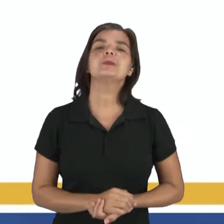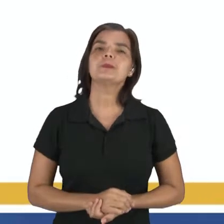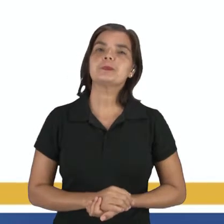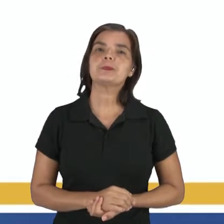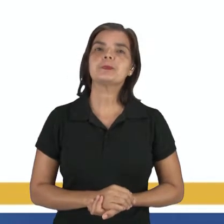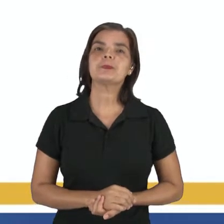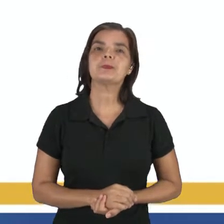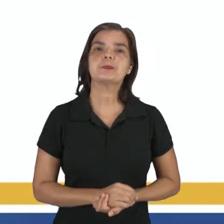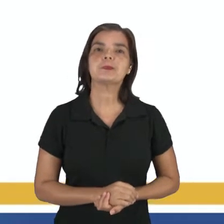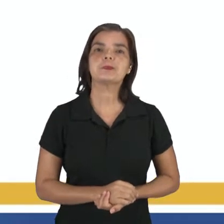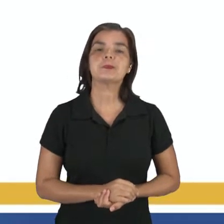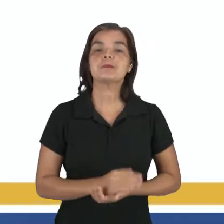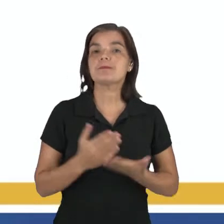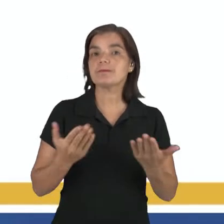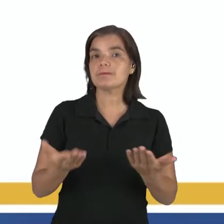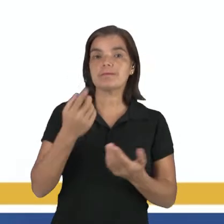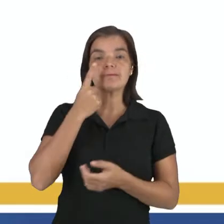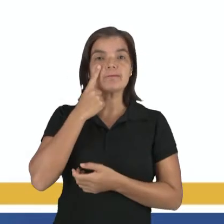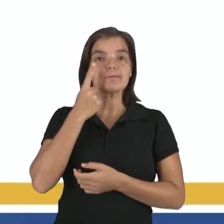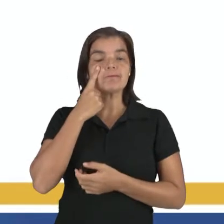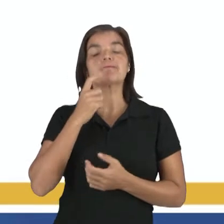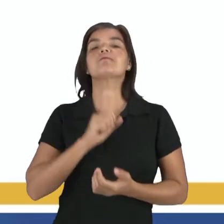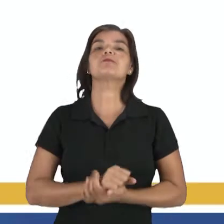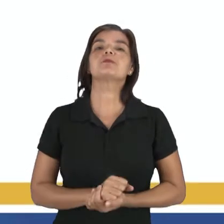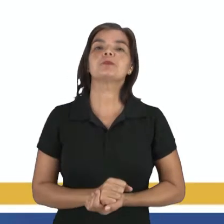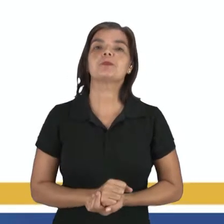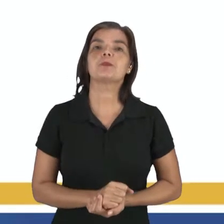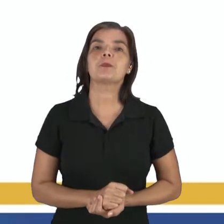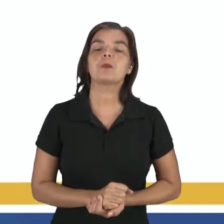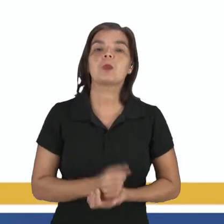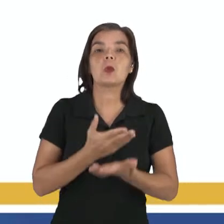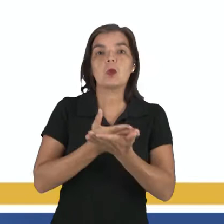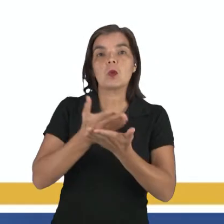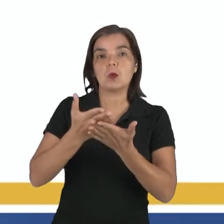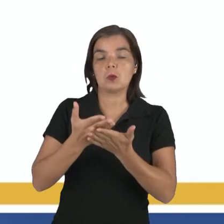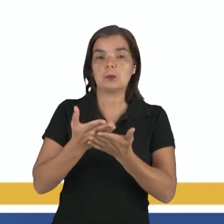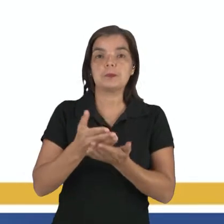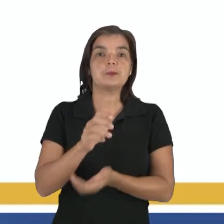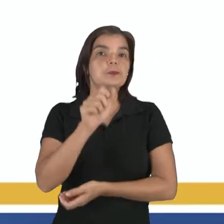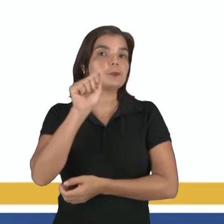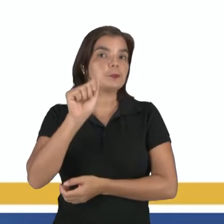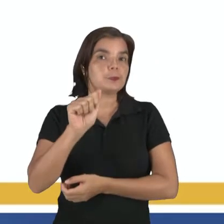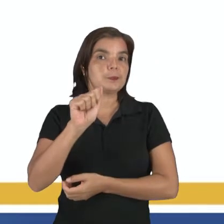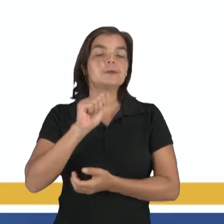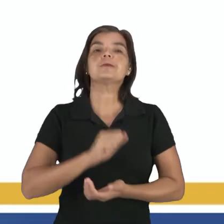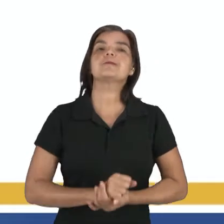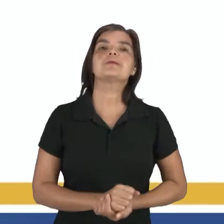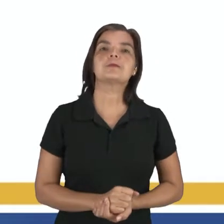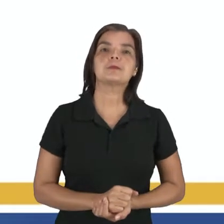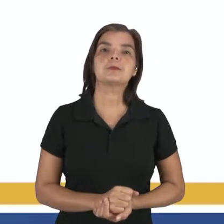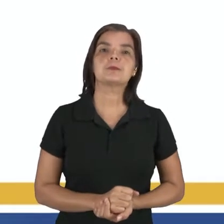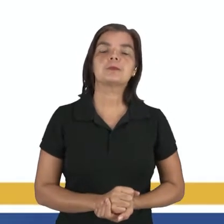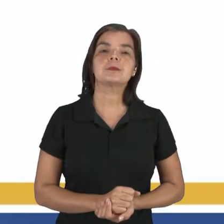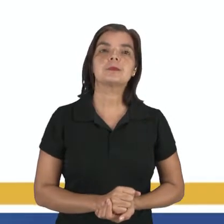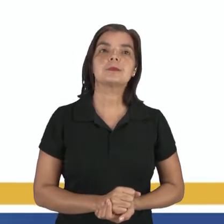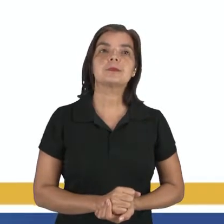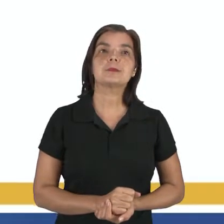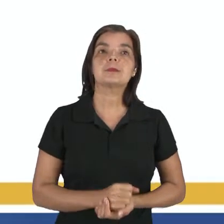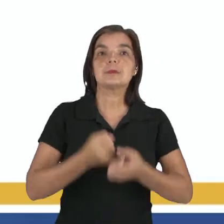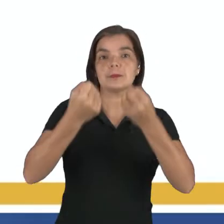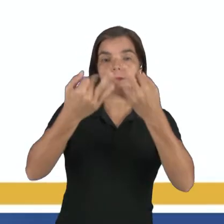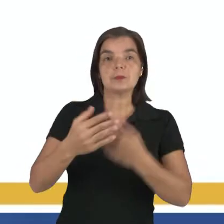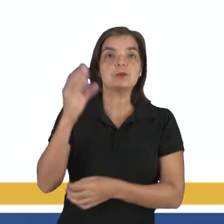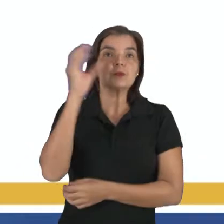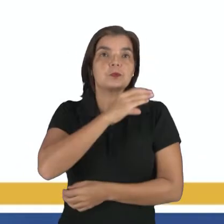proporcionais Então olha só vamos começar pela letra a e a